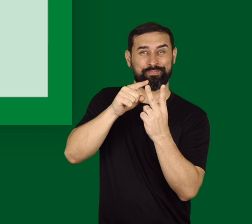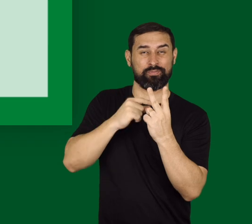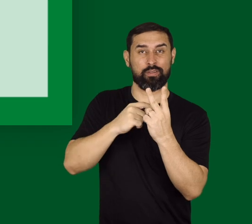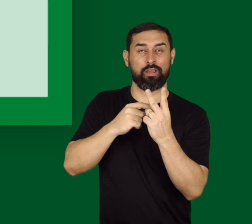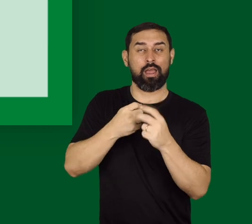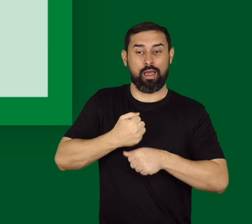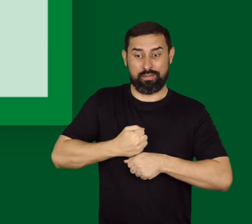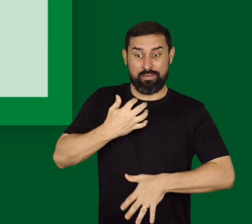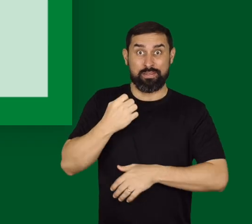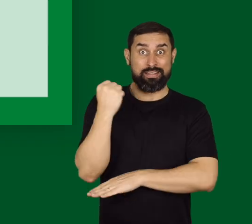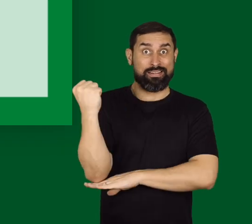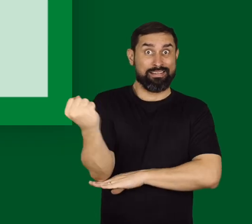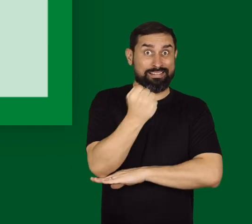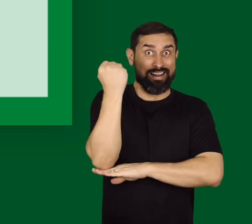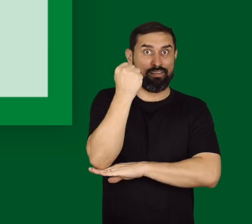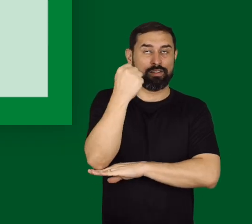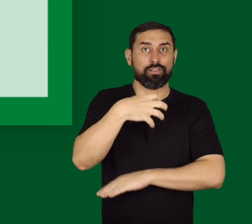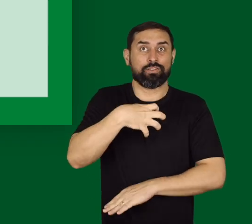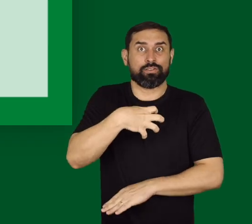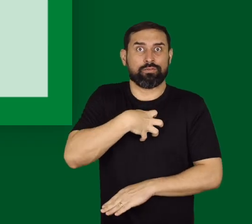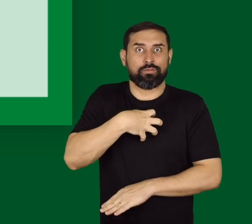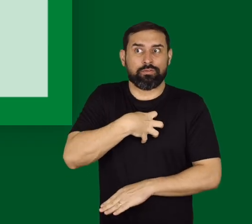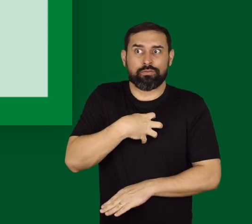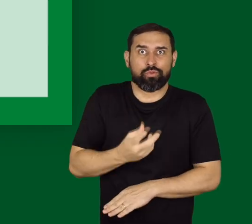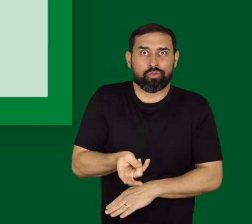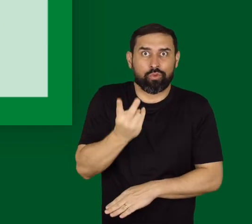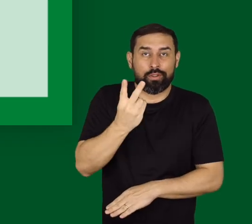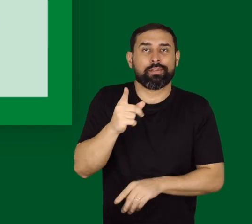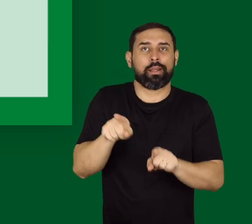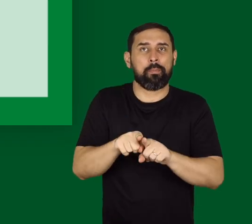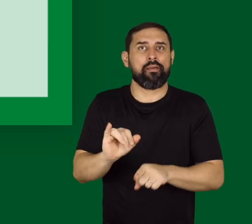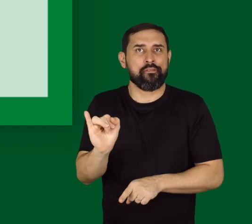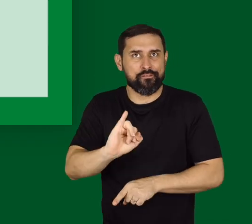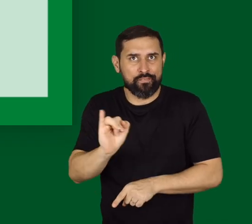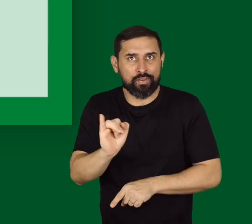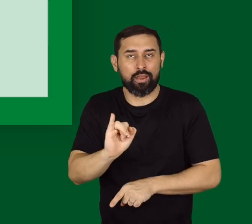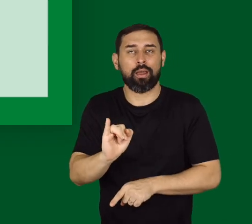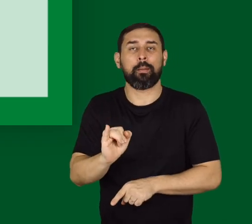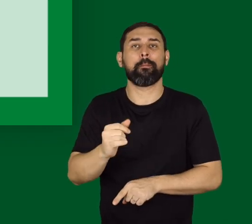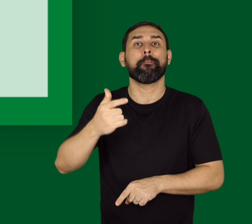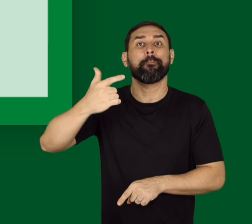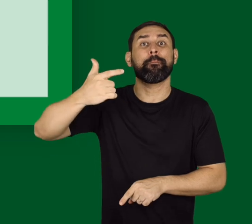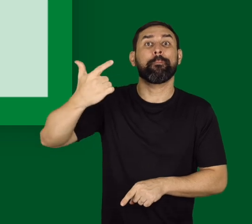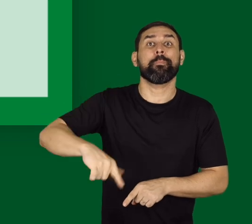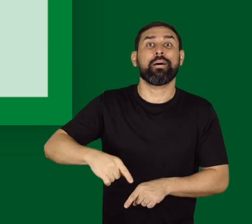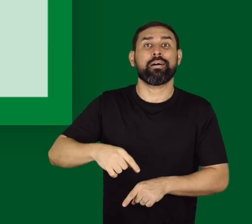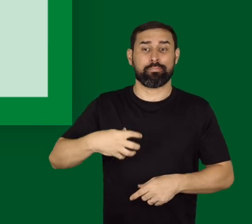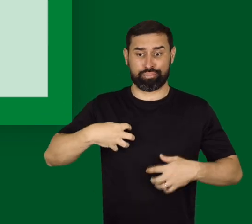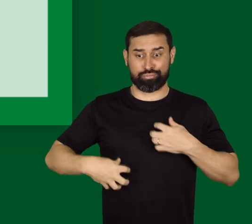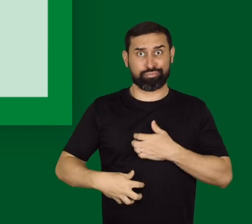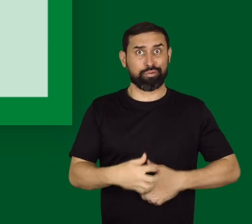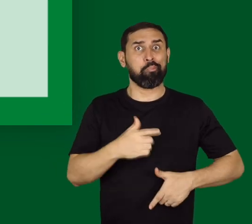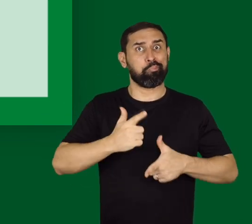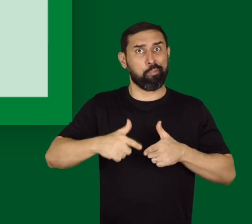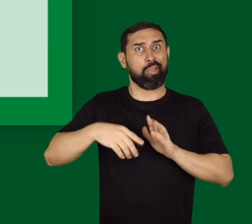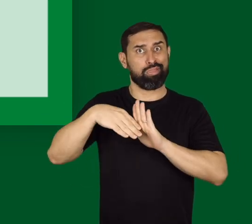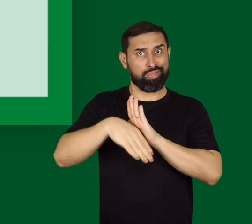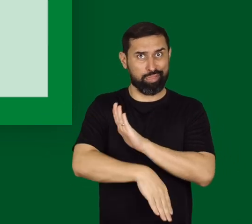um foco infeccioso. A sepse grave vai ser 2 sinais da síndrome da resposta inflamatória sistêmica, mais um